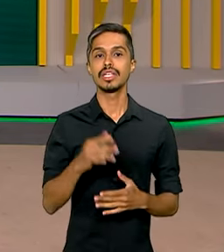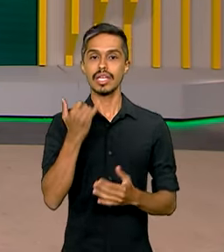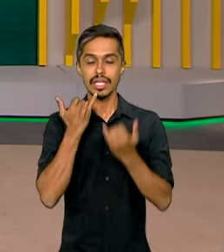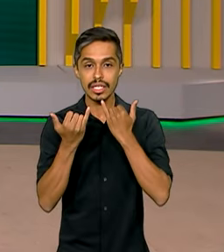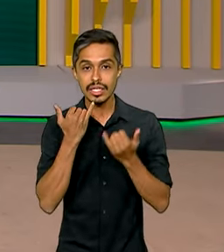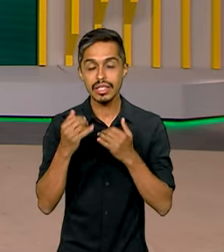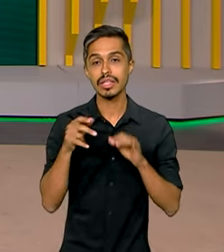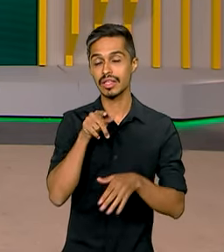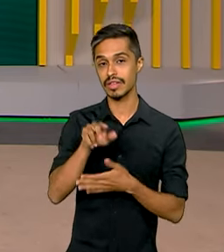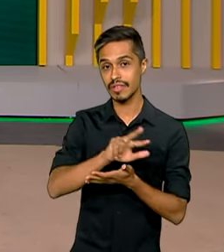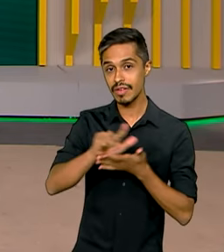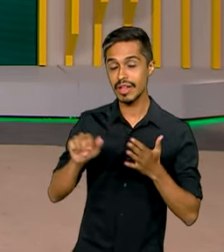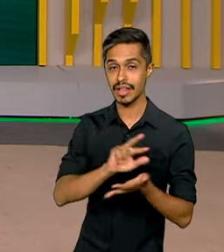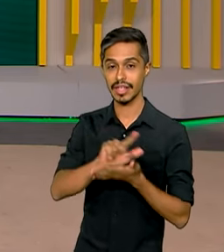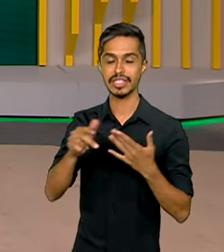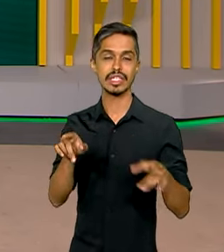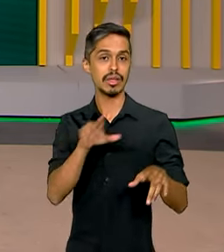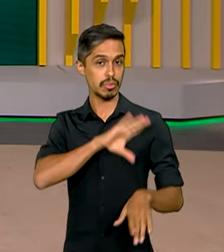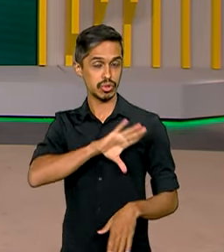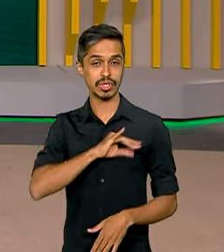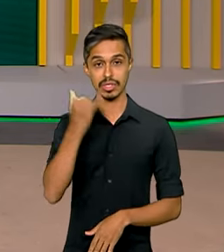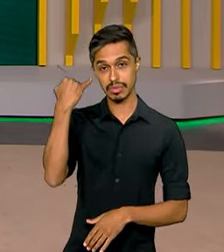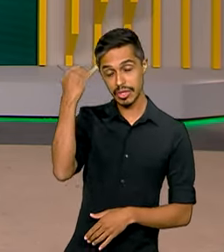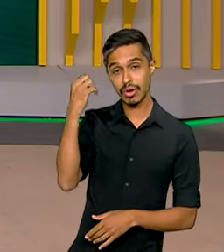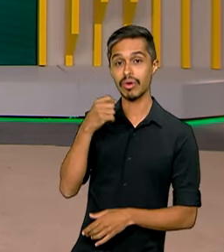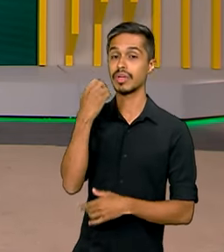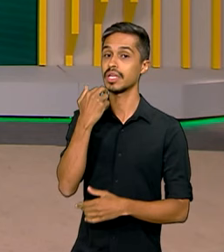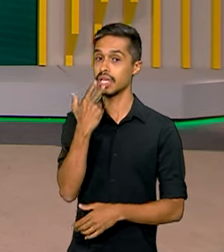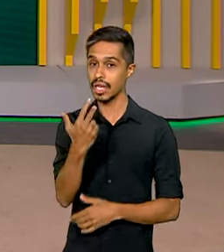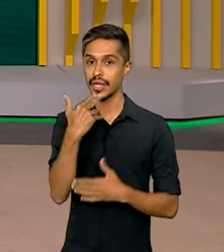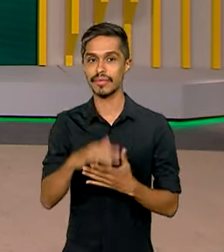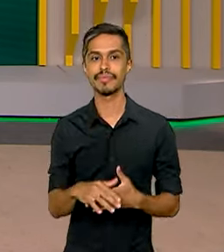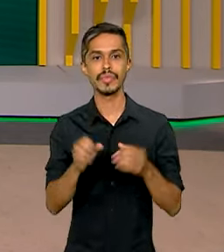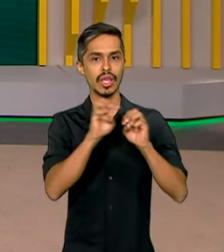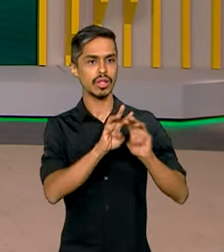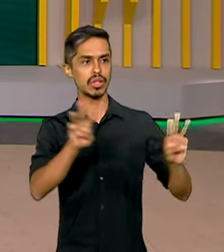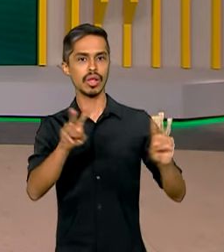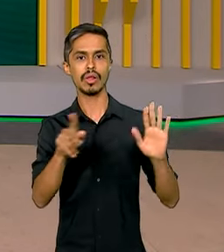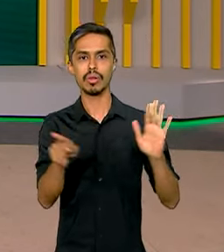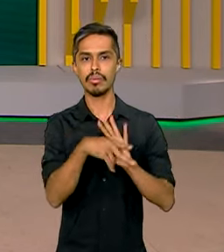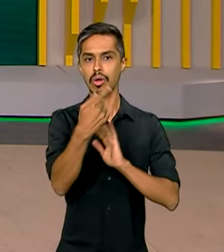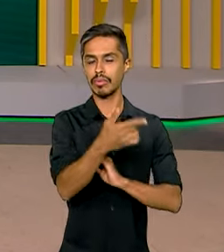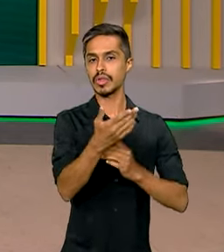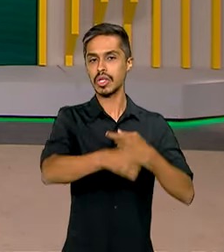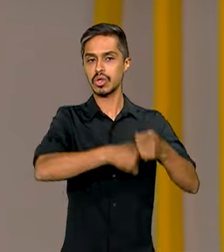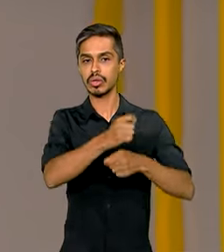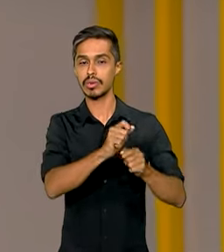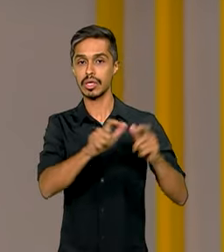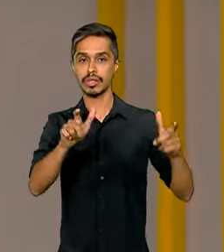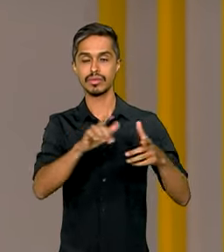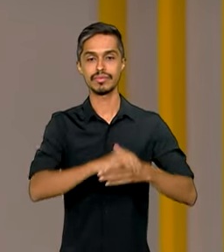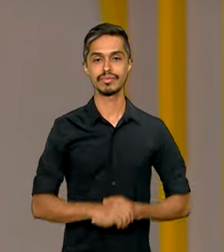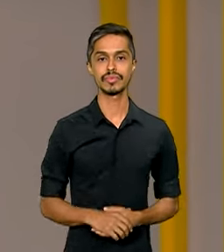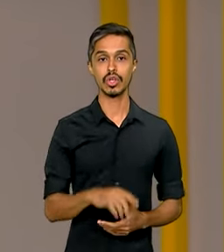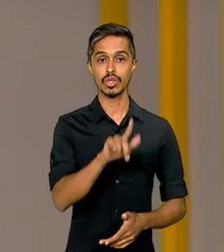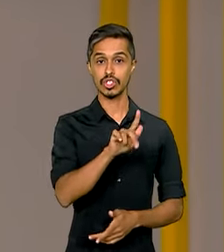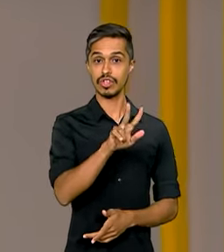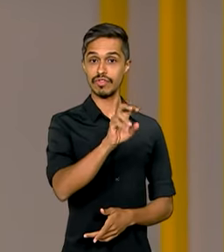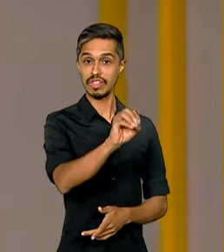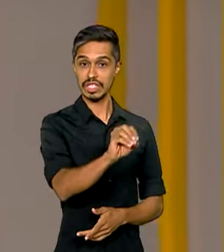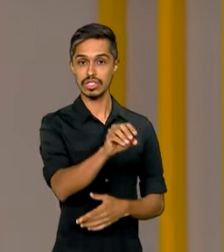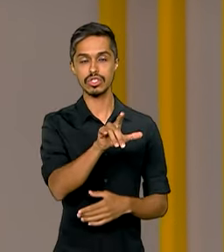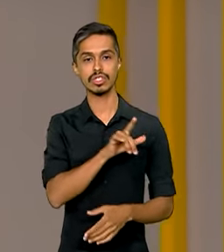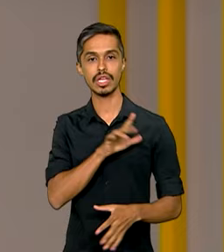principais informações do dia publicadas no site do grupo das maiores economias do mundo o G20